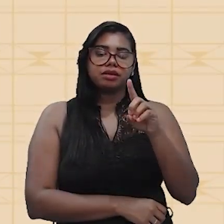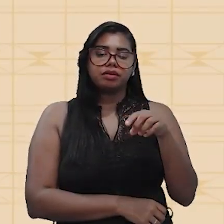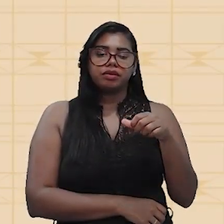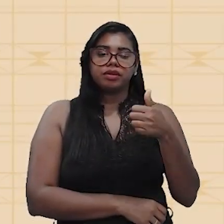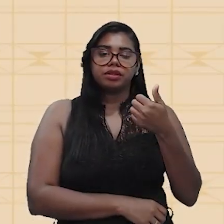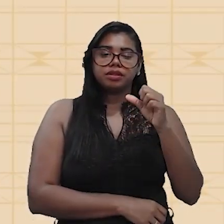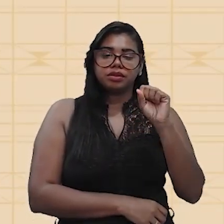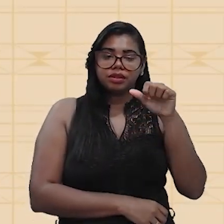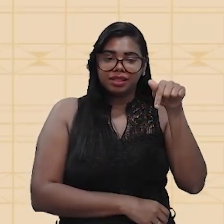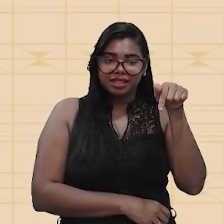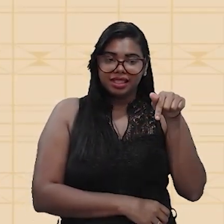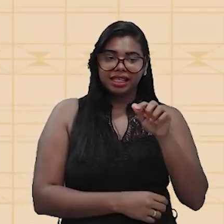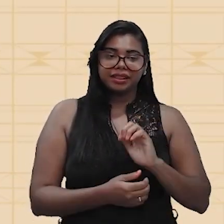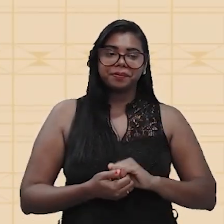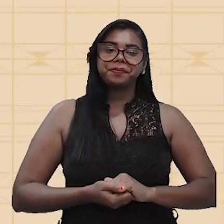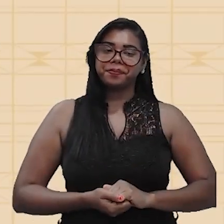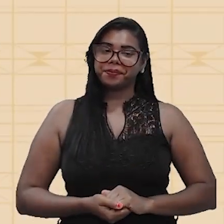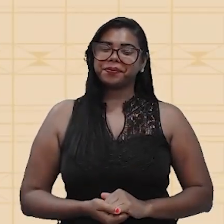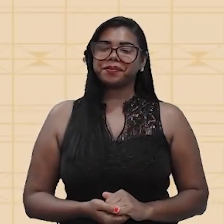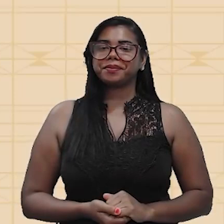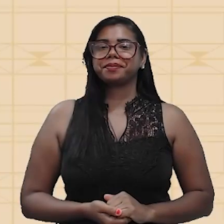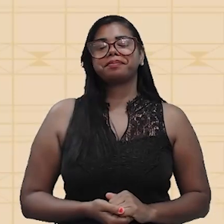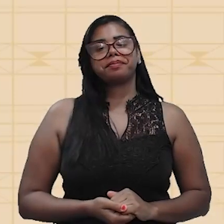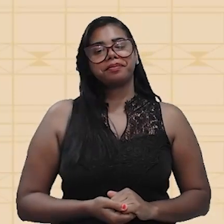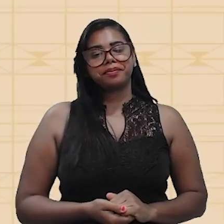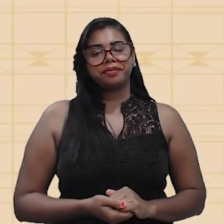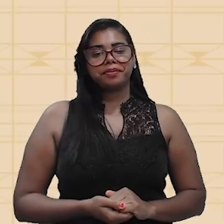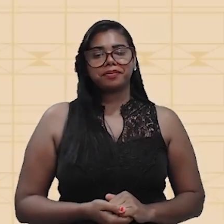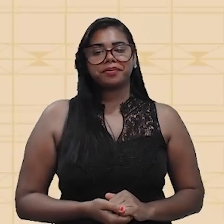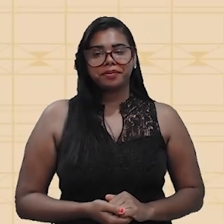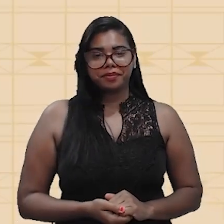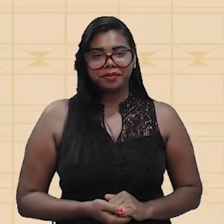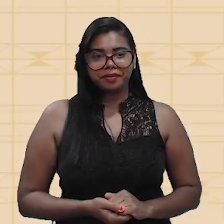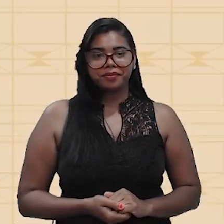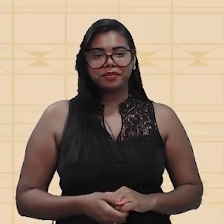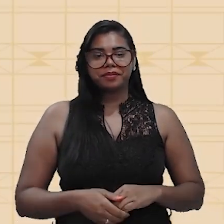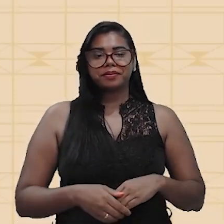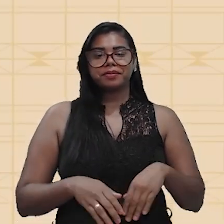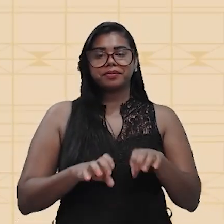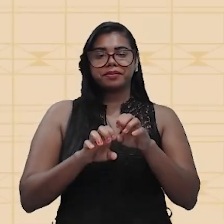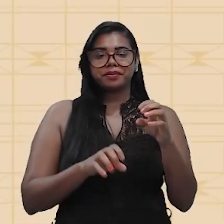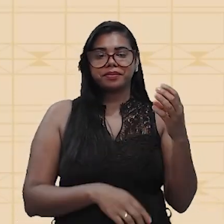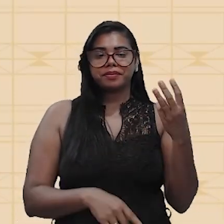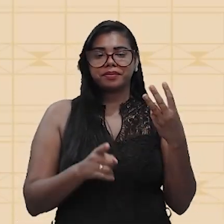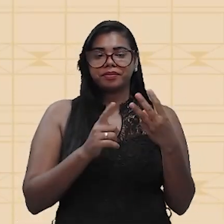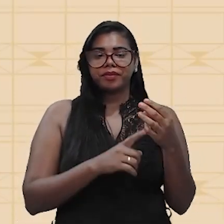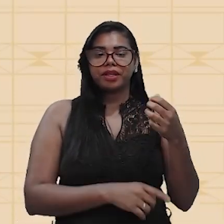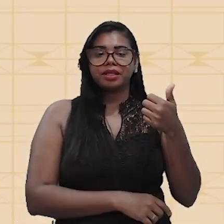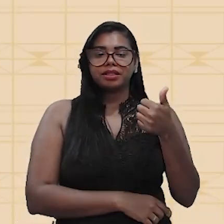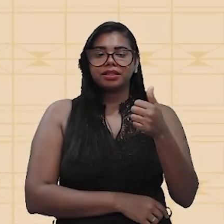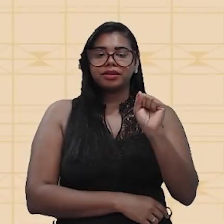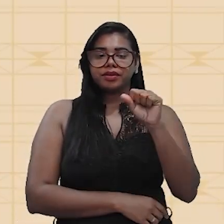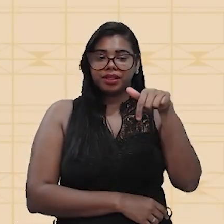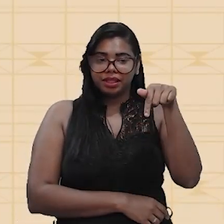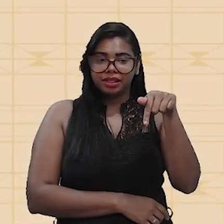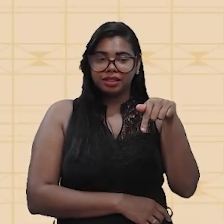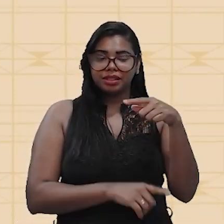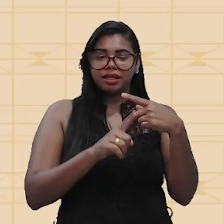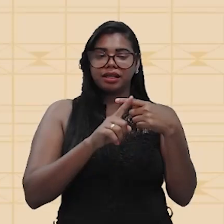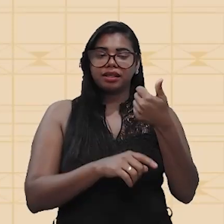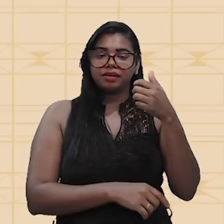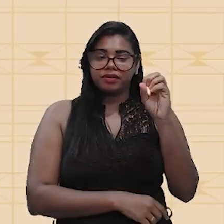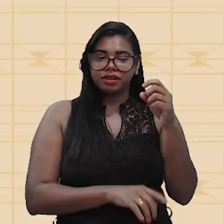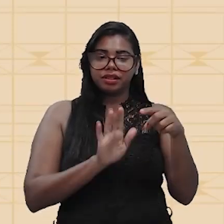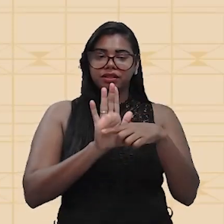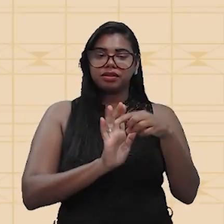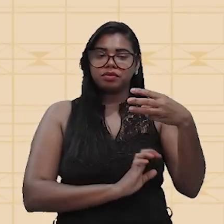0,187. Ou seja, se eu coloco isso em unidade de 10 a menos 3, fica 187 vezes 10 a menos 3, e o